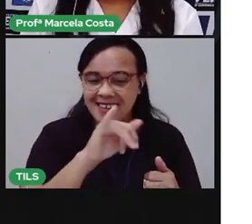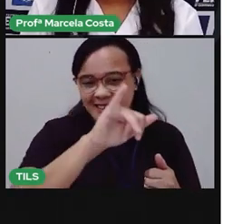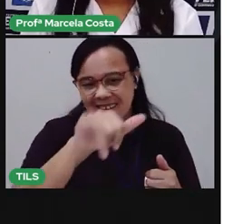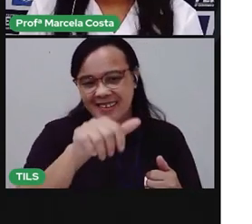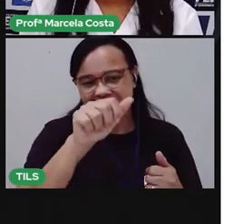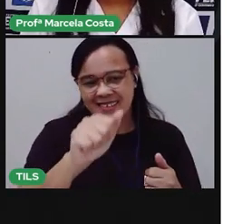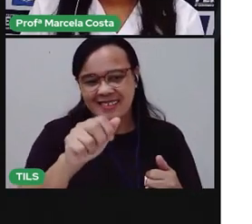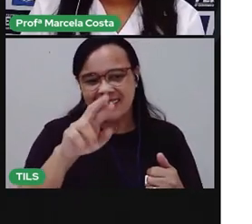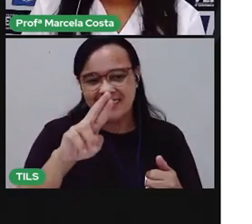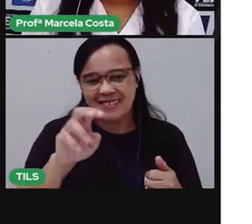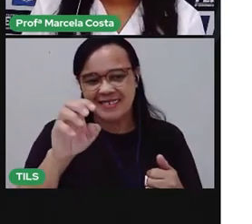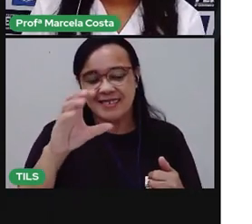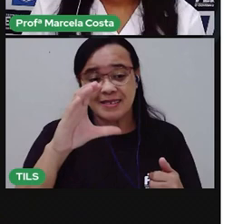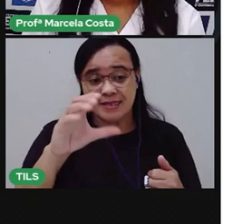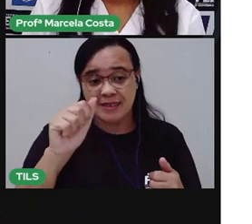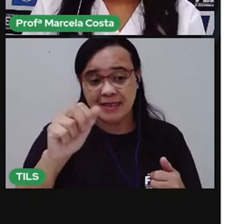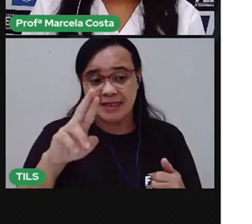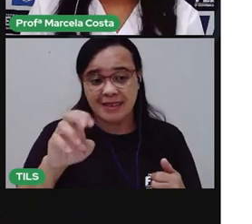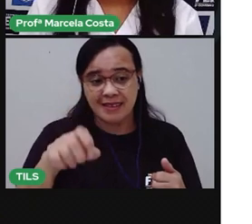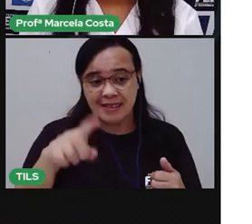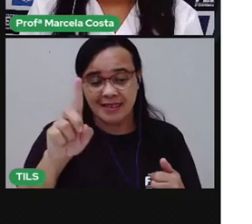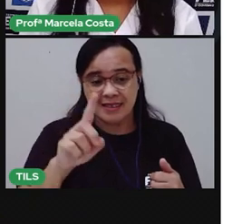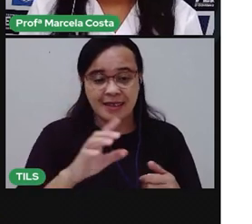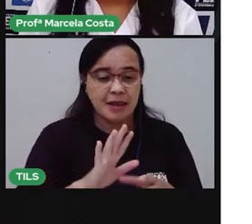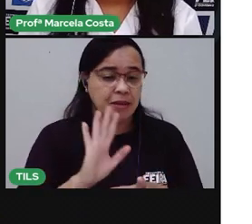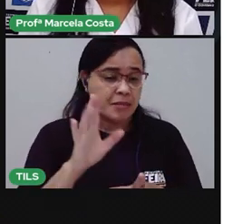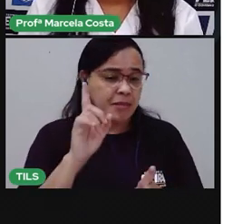e qual é a última letra